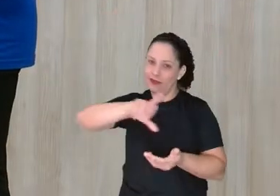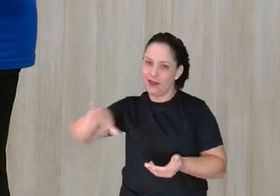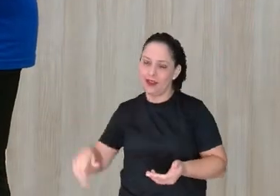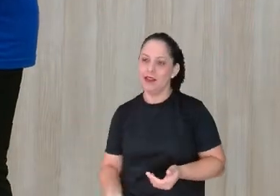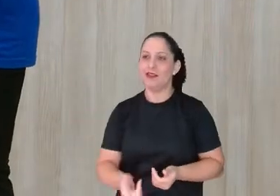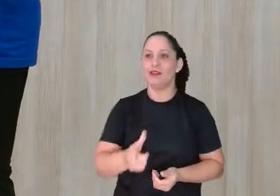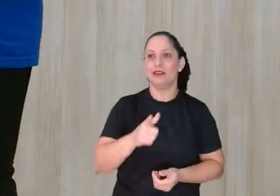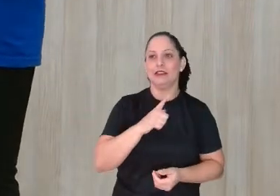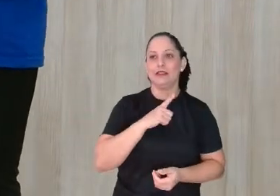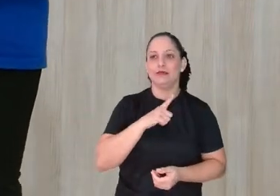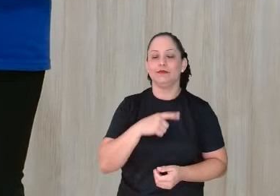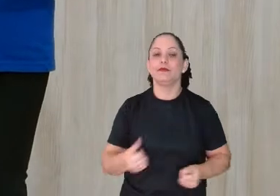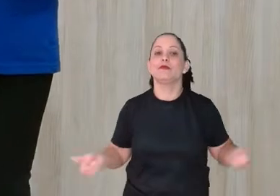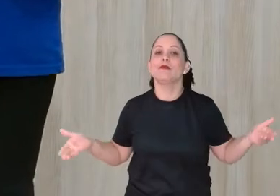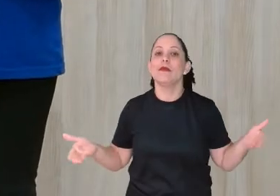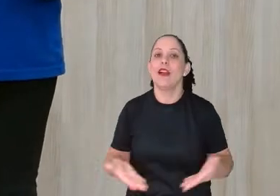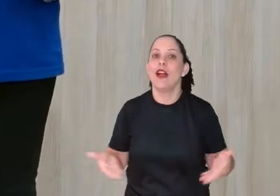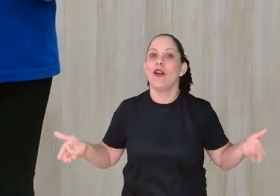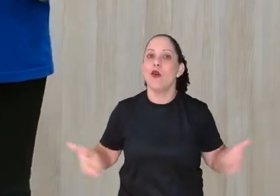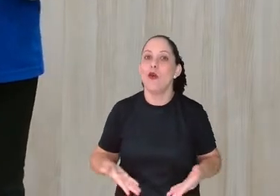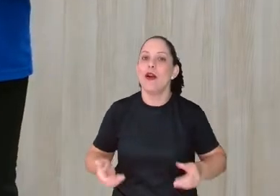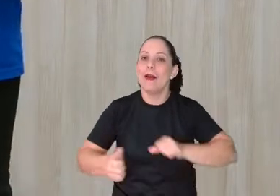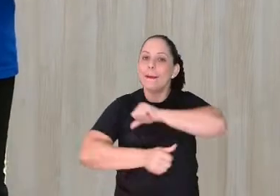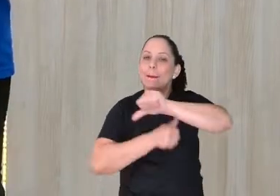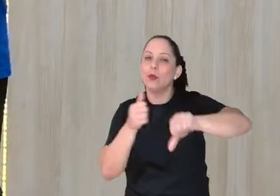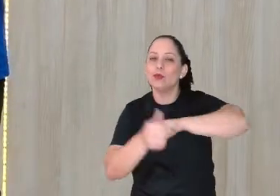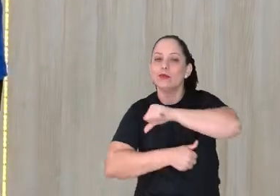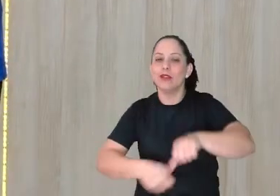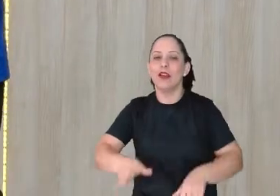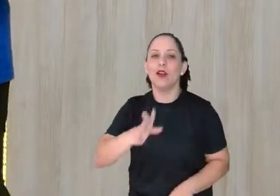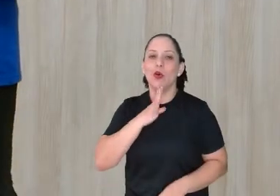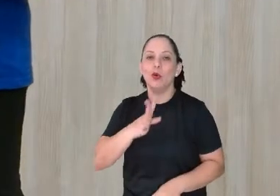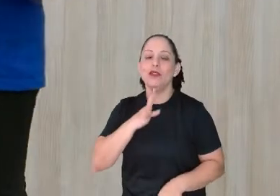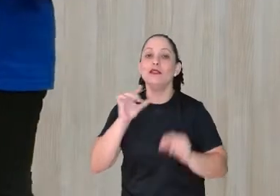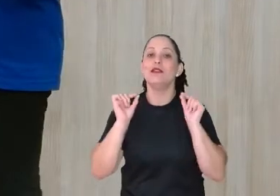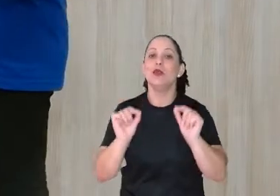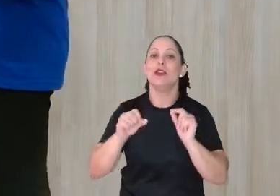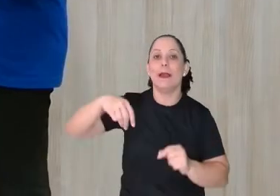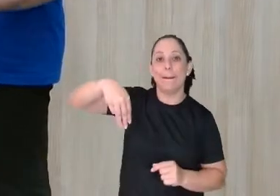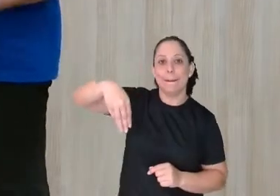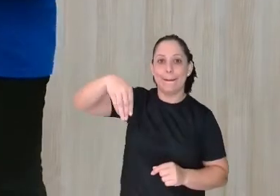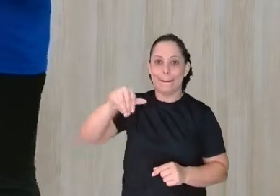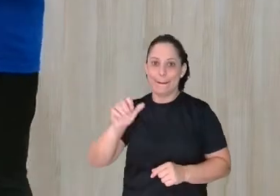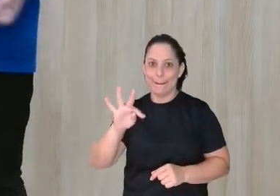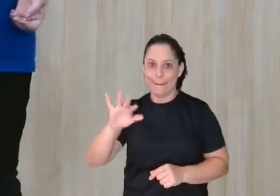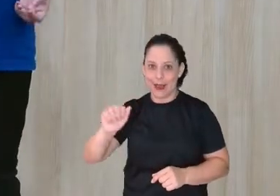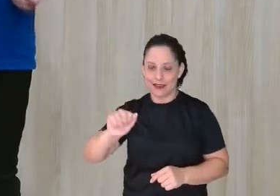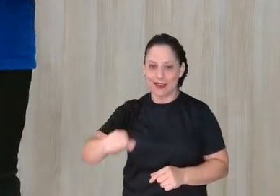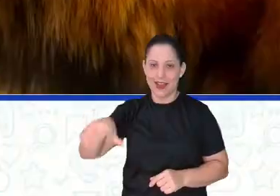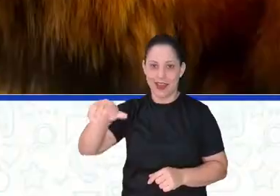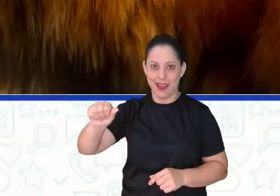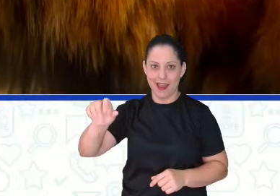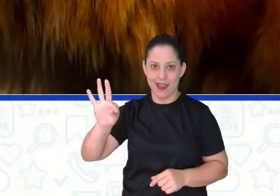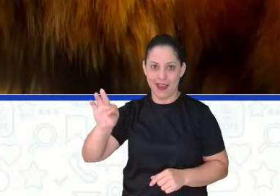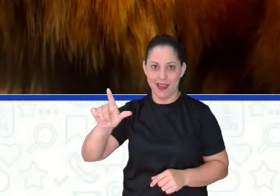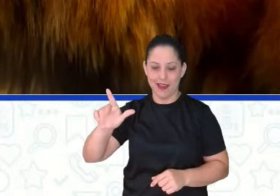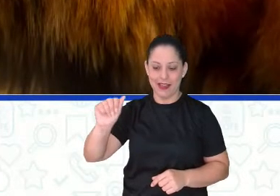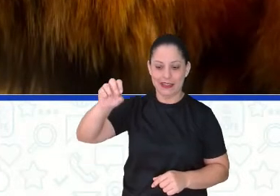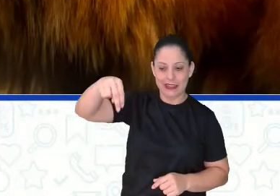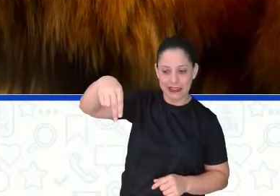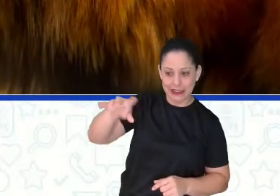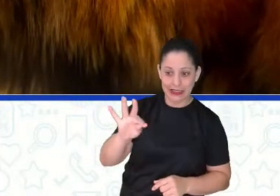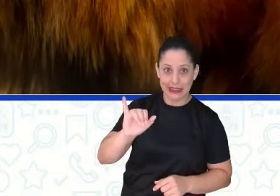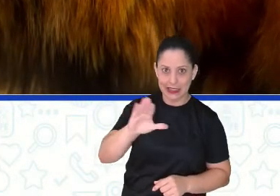também. Saindo da Caatinga, a gente vai para a Mata Atlântica. Eu trouxe aqui o símbolo, né? O mico-leão-dourado, o